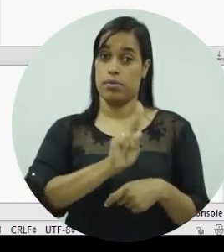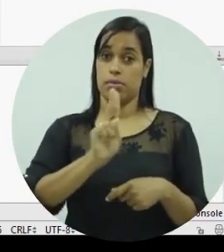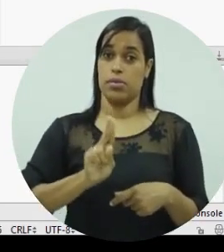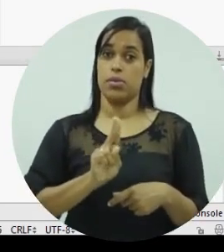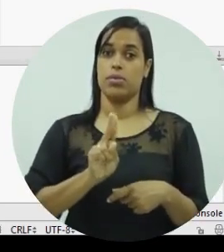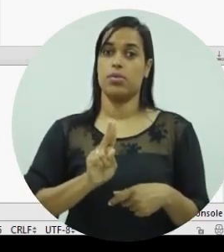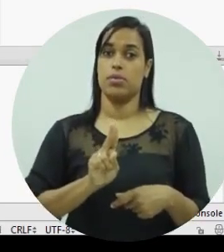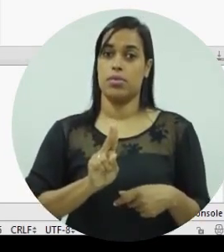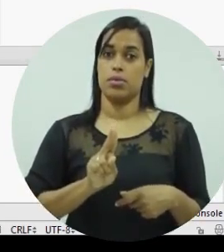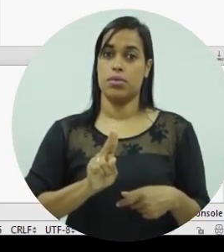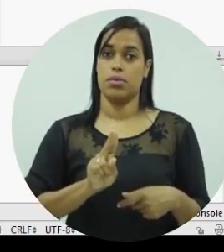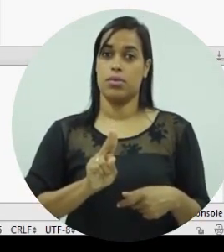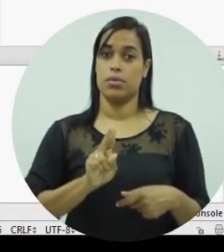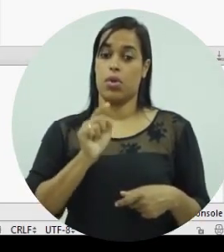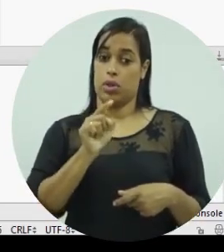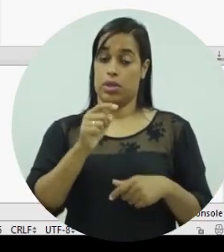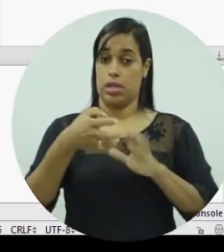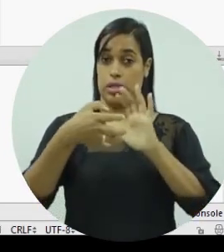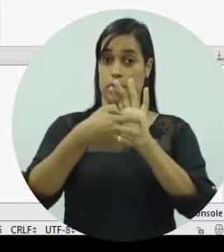utilizamos